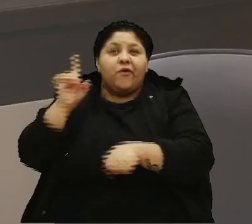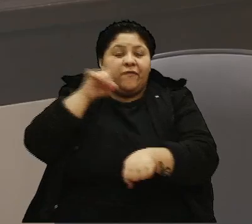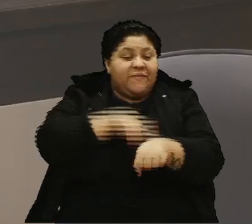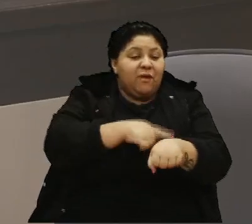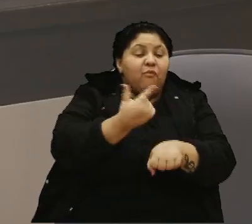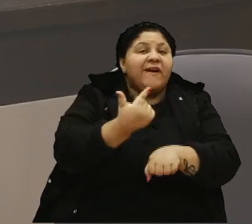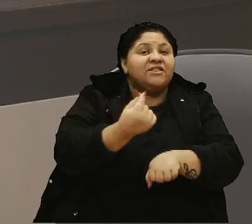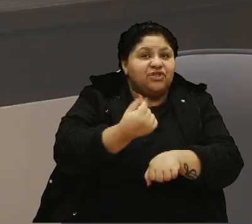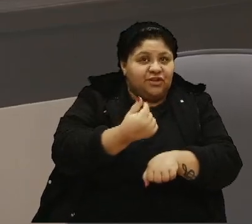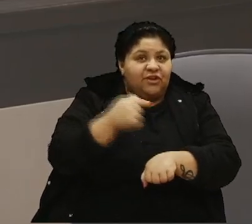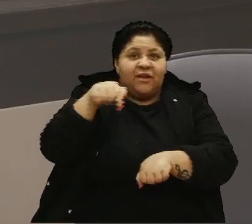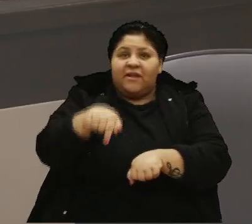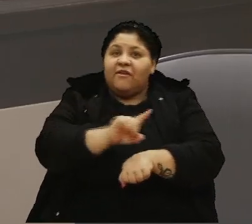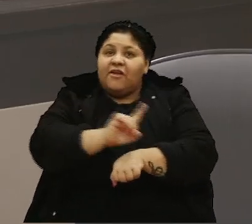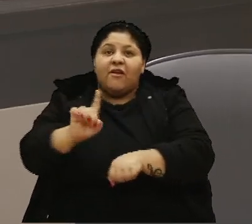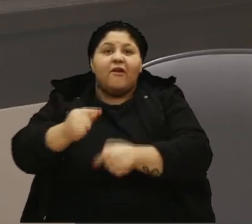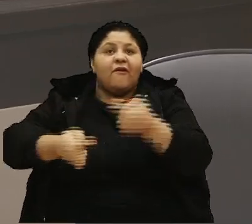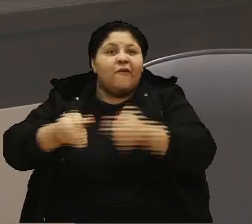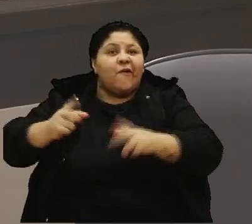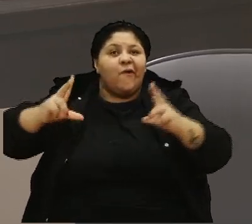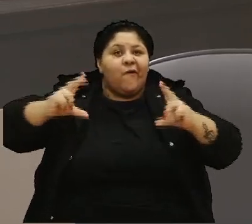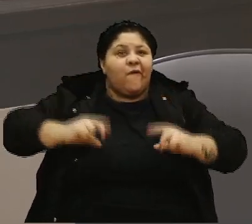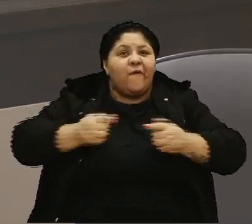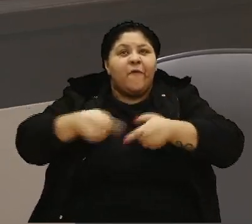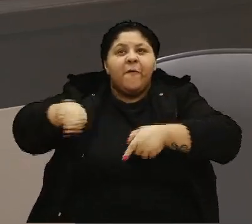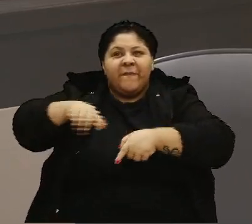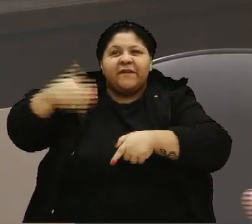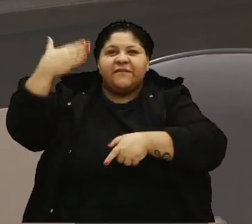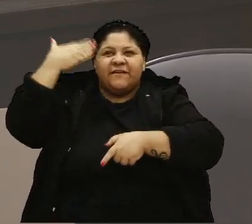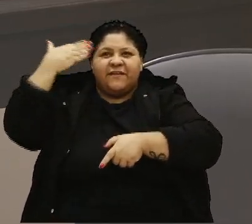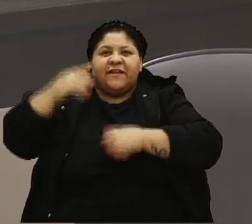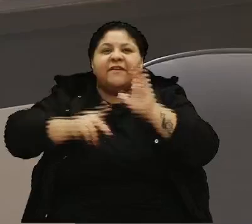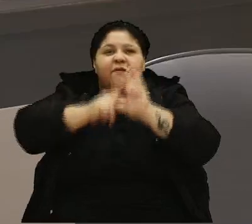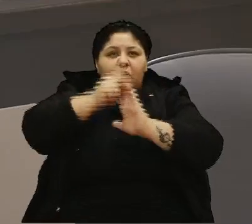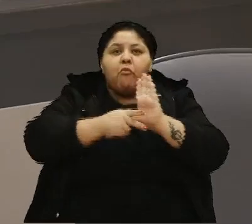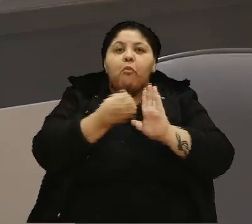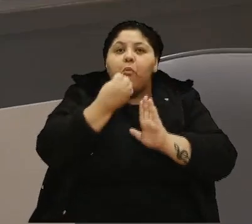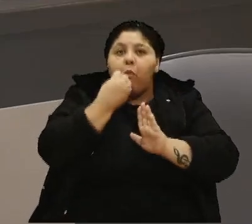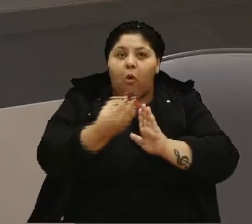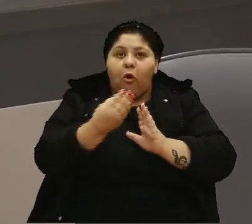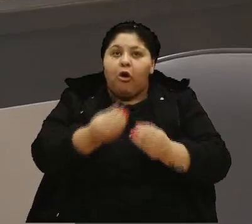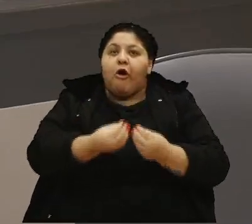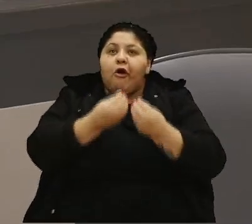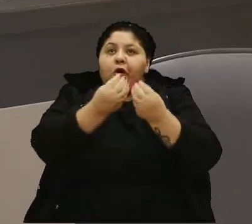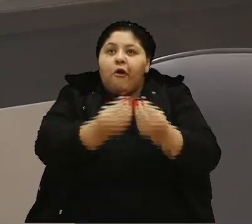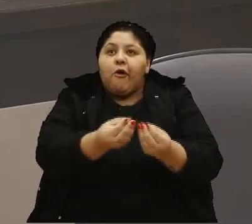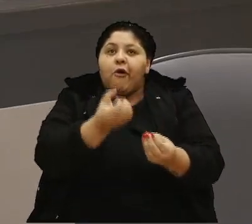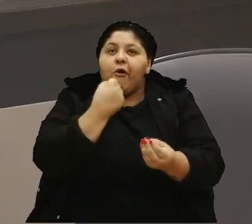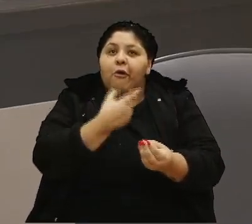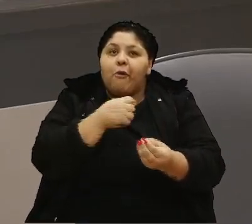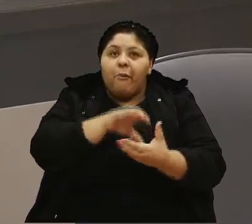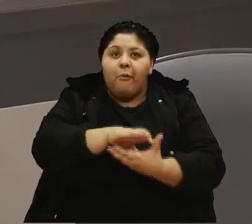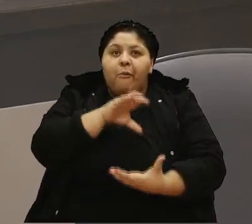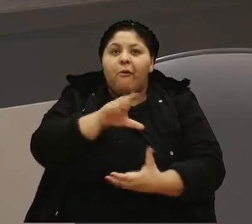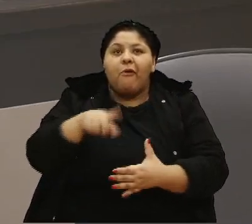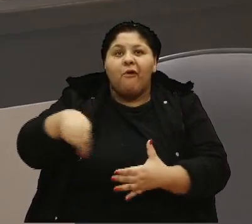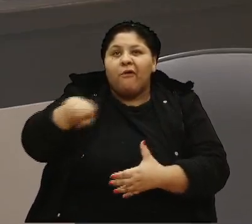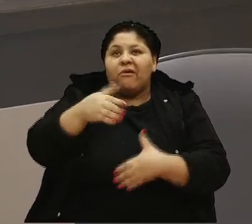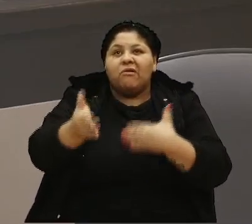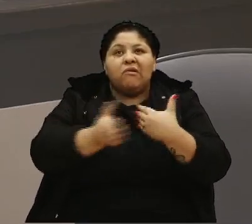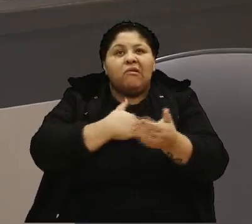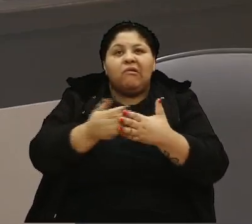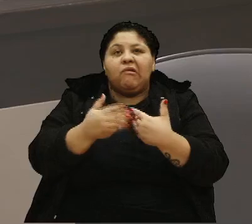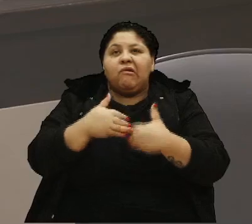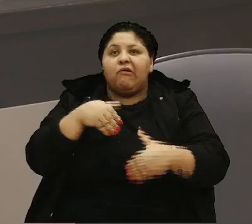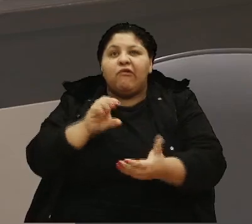dinheiro, né? Aqui não é para discutir o mérito, mas a gente sabe que o projeto é bom, é para entregar remédio, né, para idoso, então qualquer coisa a